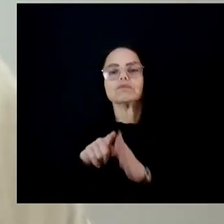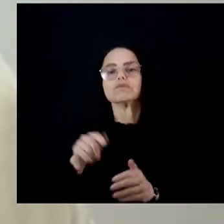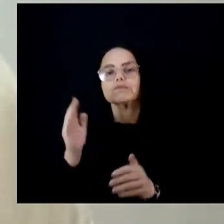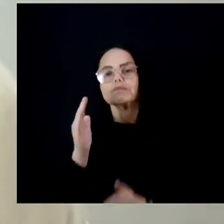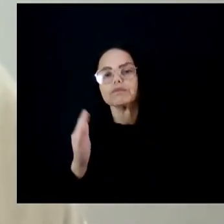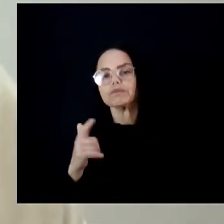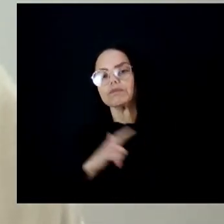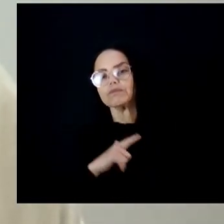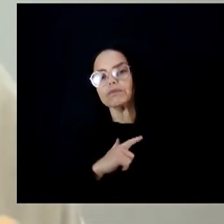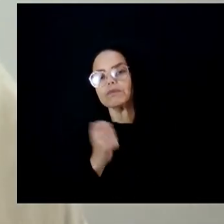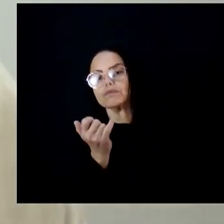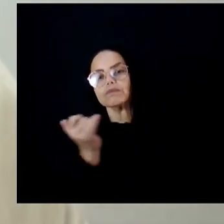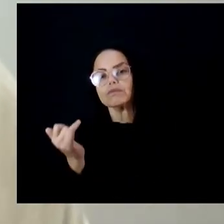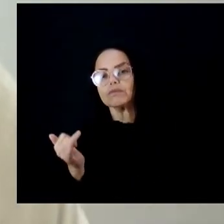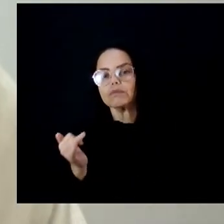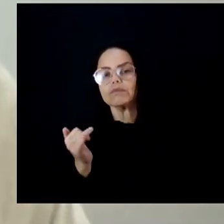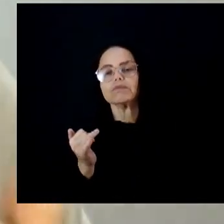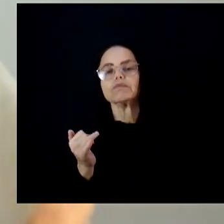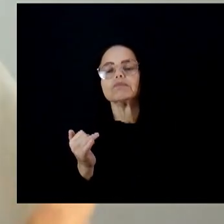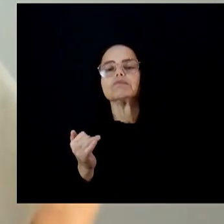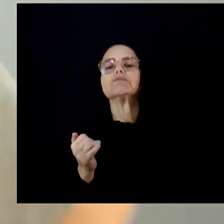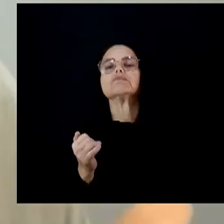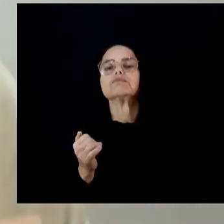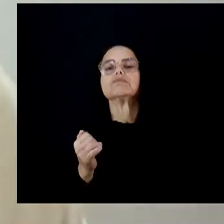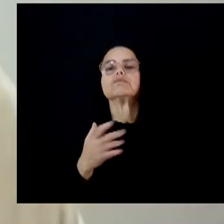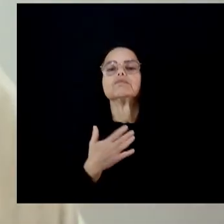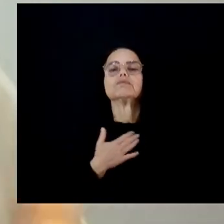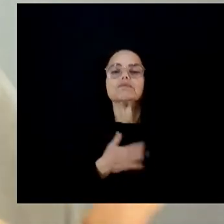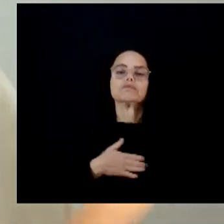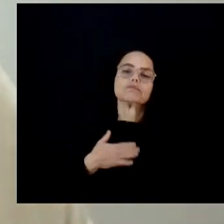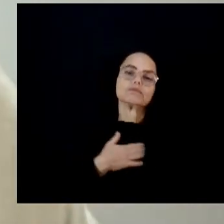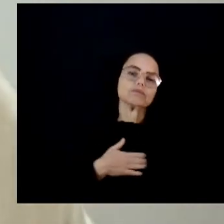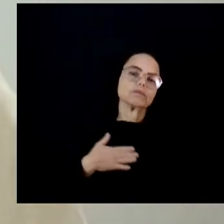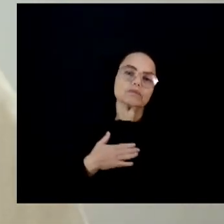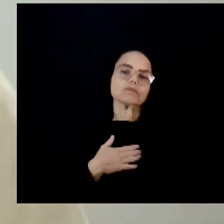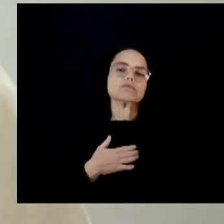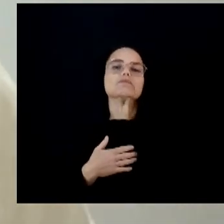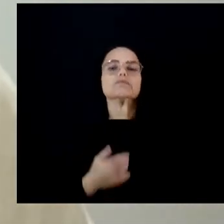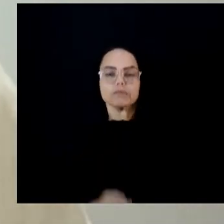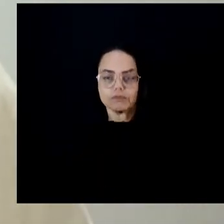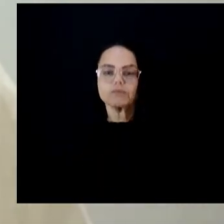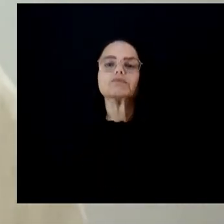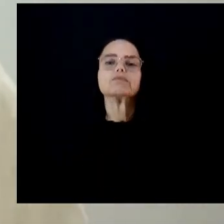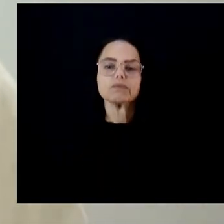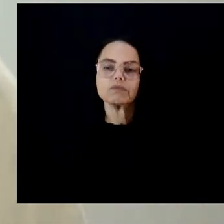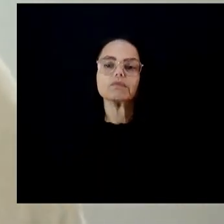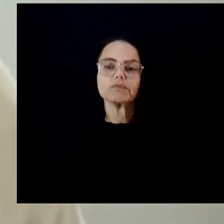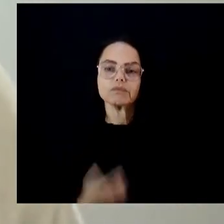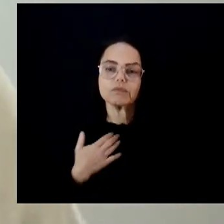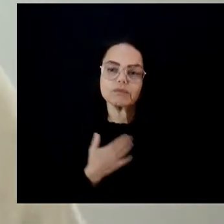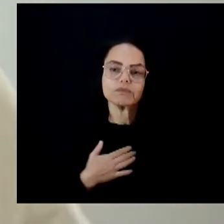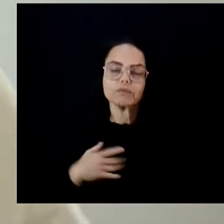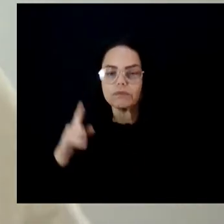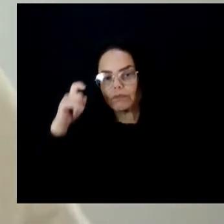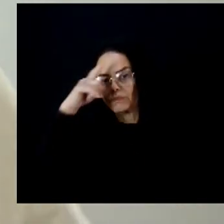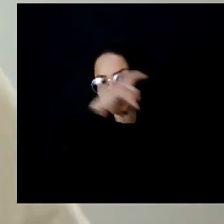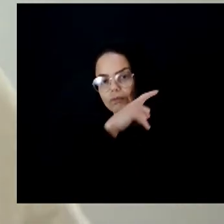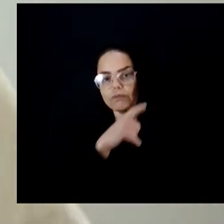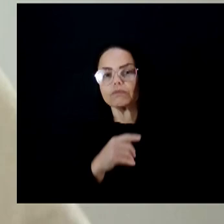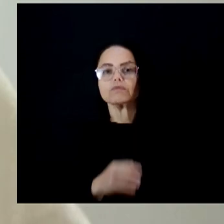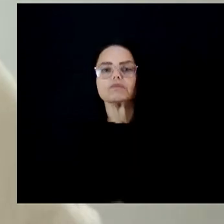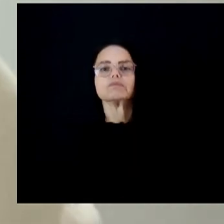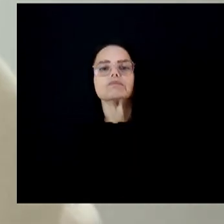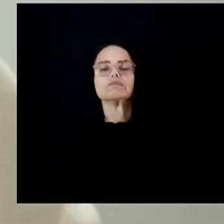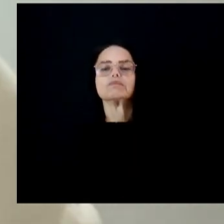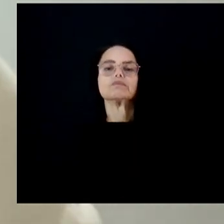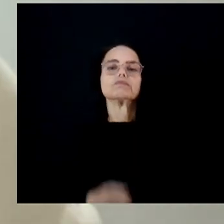quantidade de estações sismográficas que gostaríamos, né? O Brasil é um país muito grande e às vezes é difícil localizar, então muitas vezes